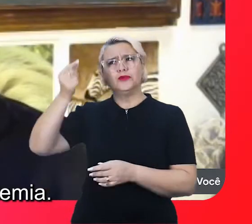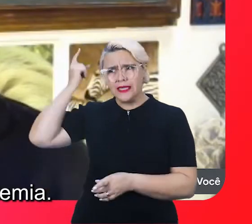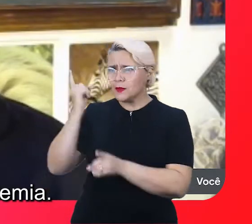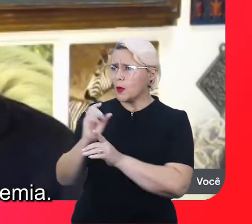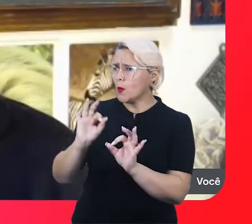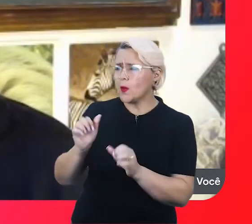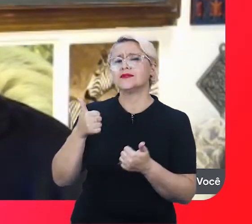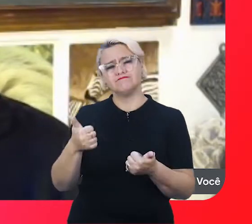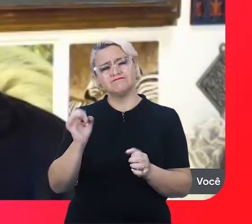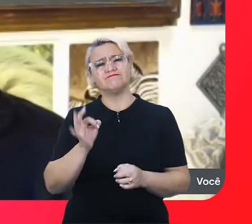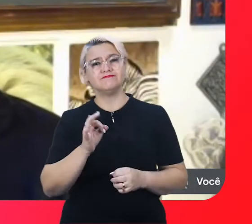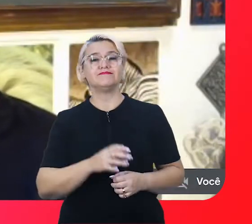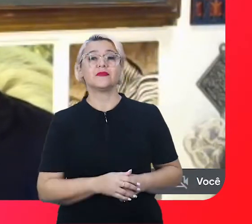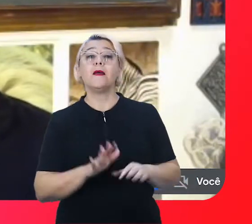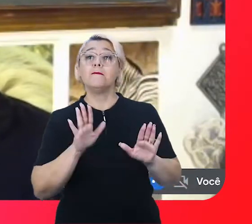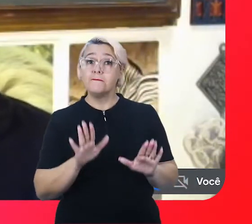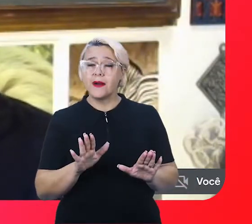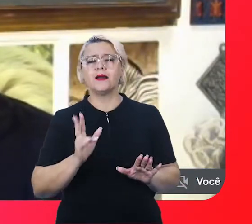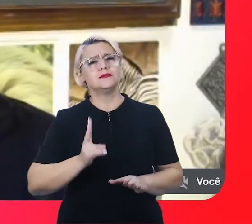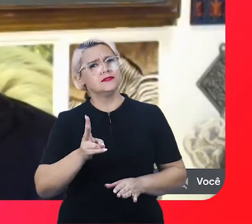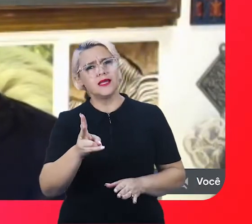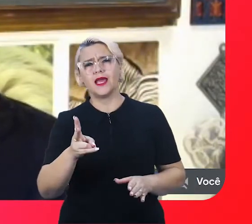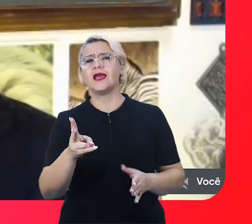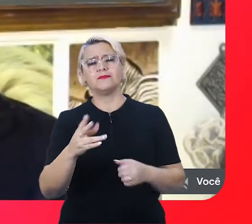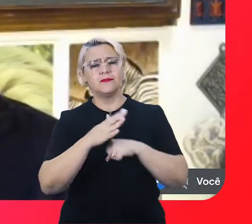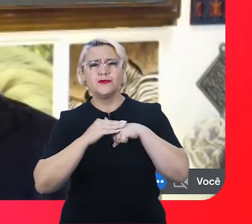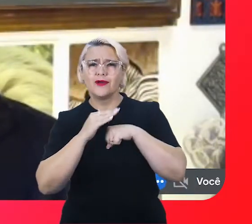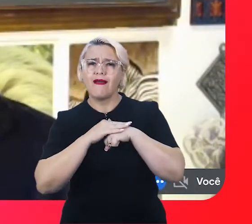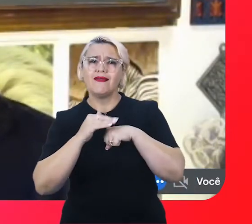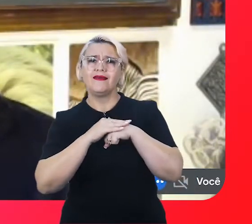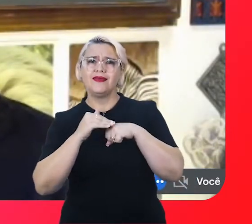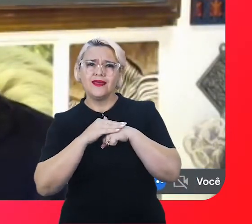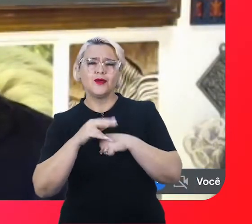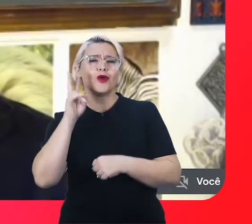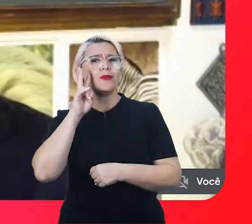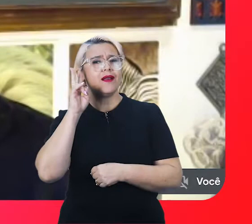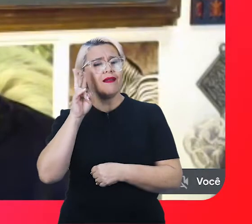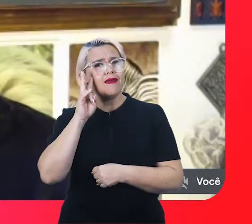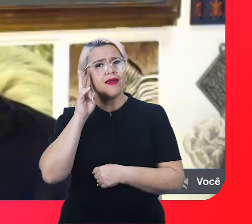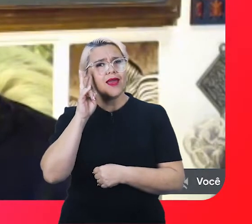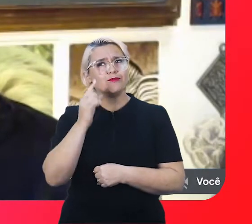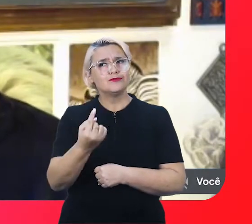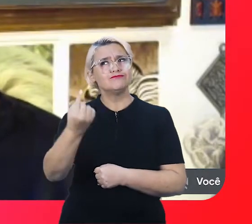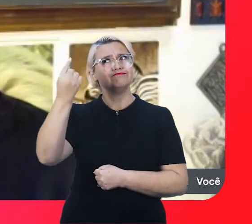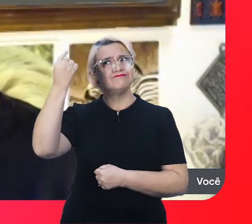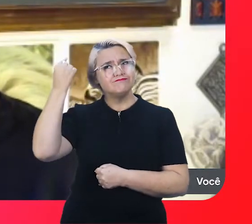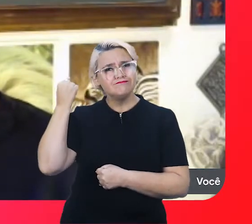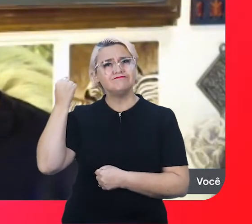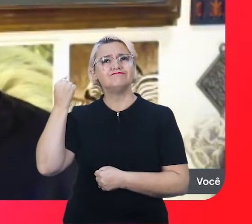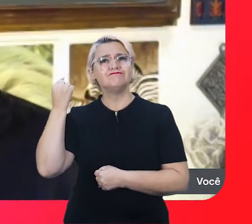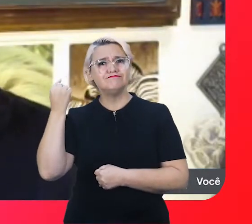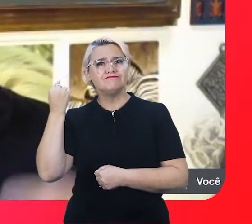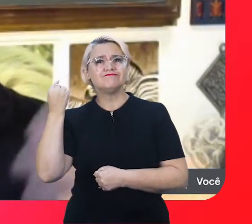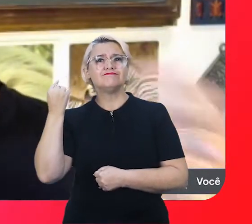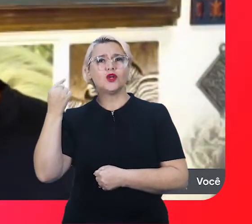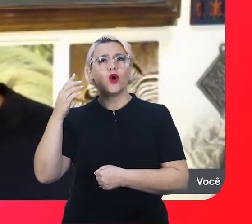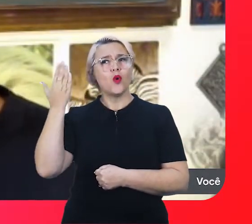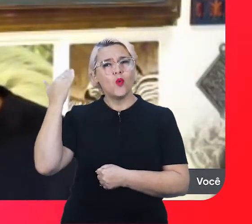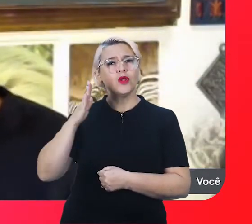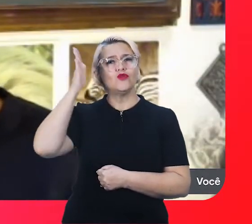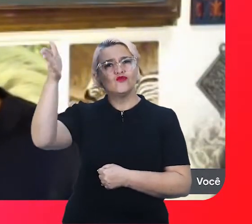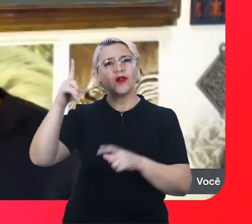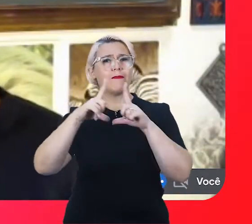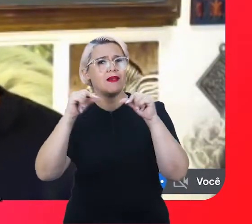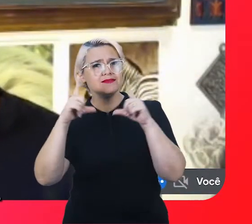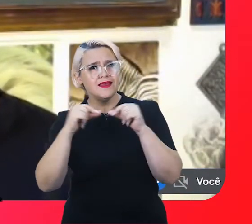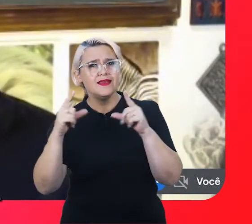é. mas é sempre com muito carinho que eu me lembro da, da, das idas a